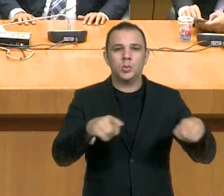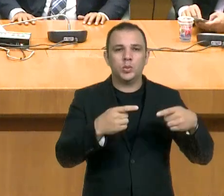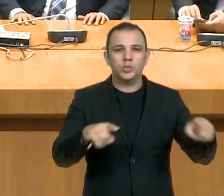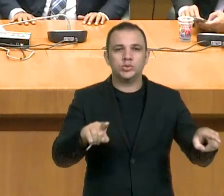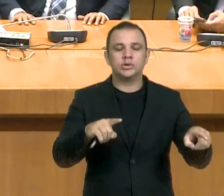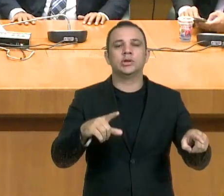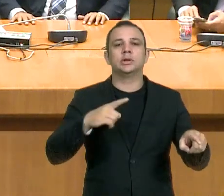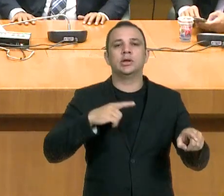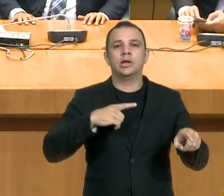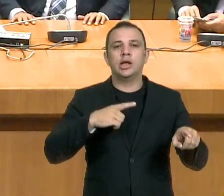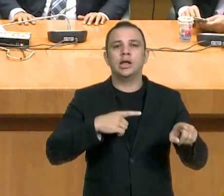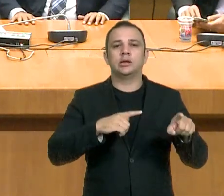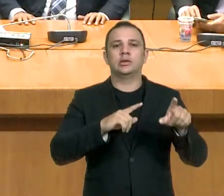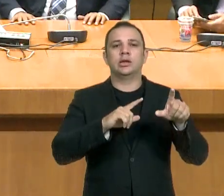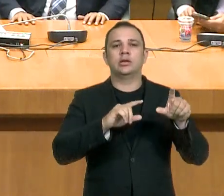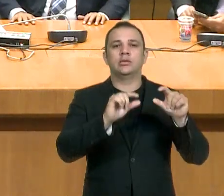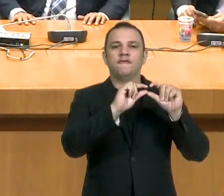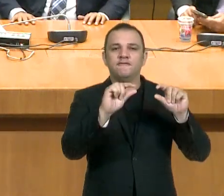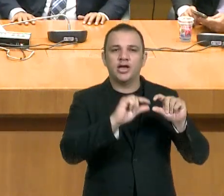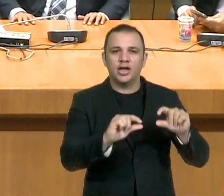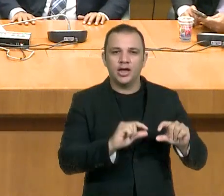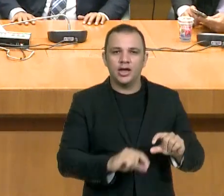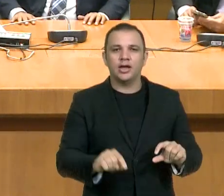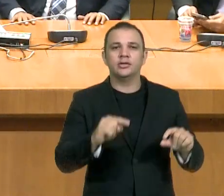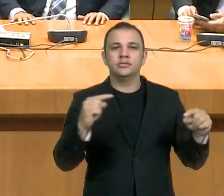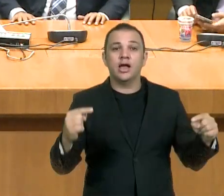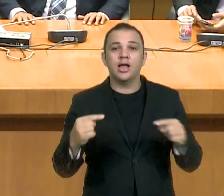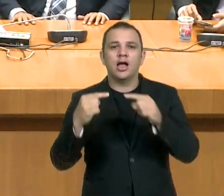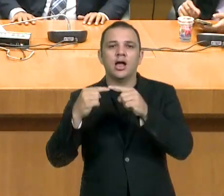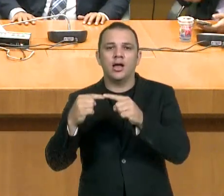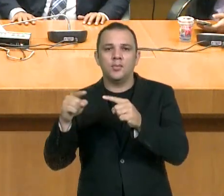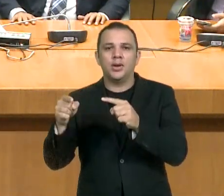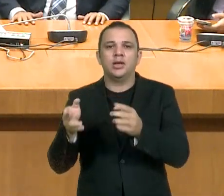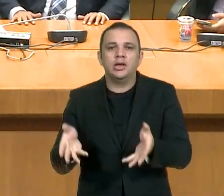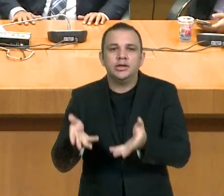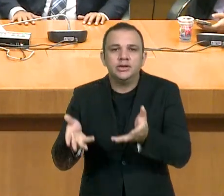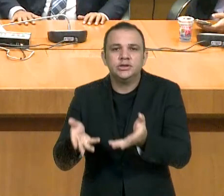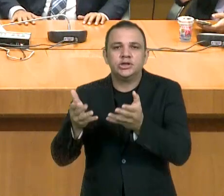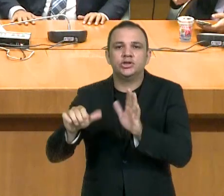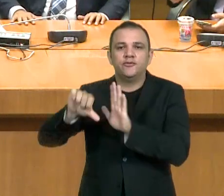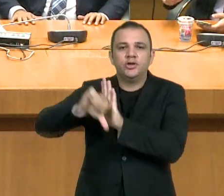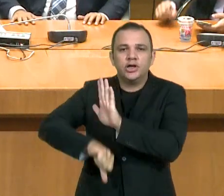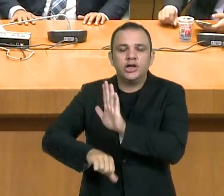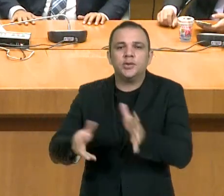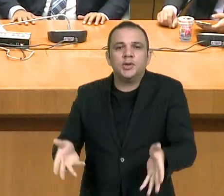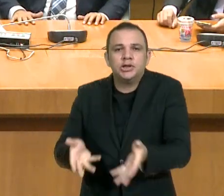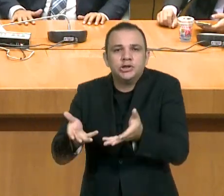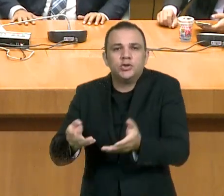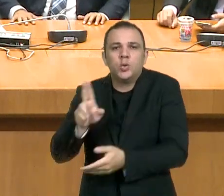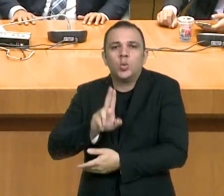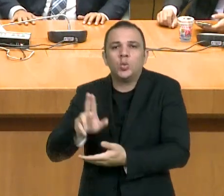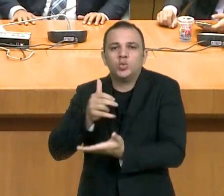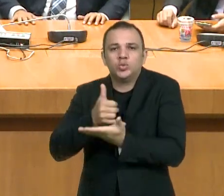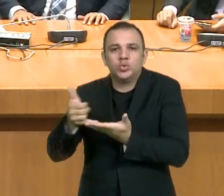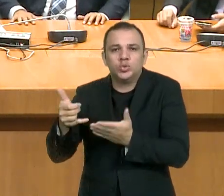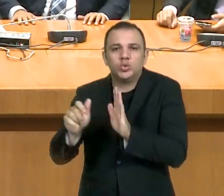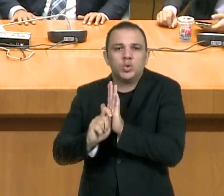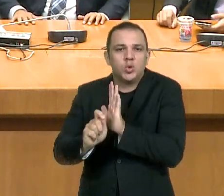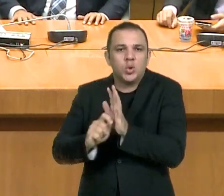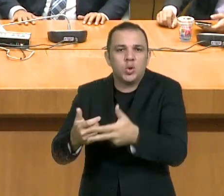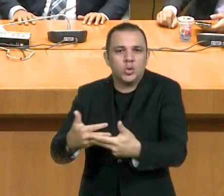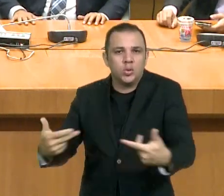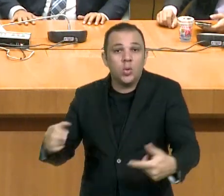que façam apologia ao crime, ao uso de drogas e ou que expressem conteúdos